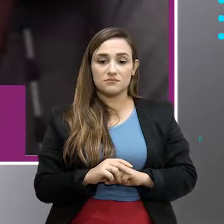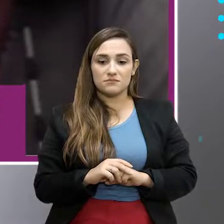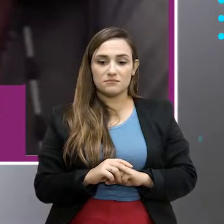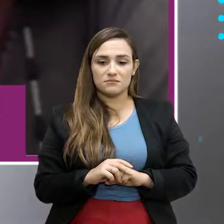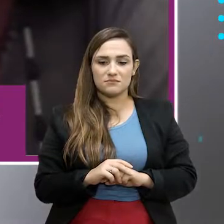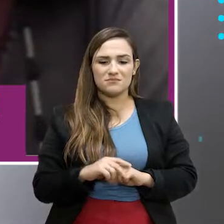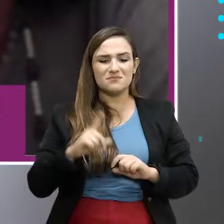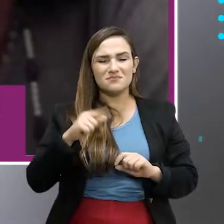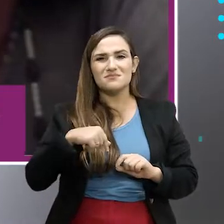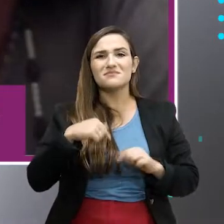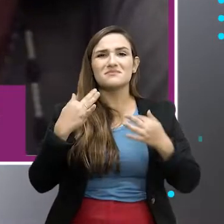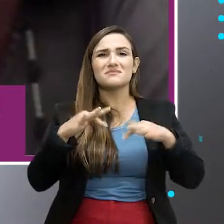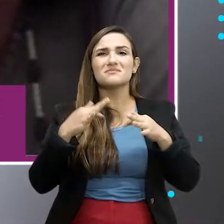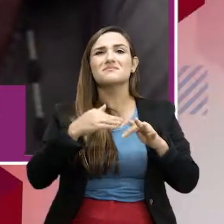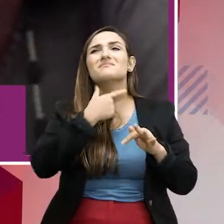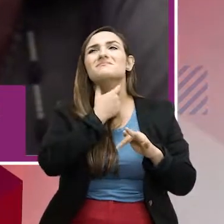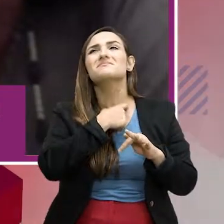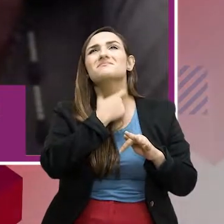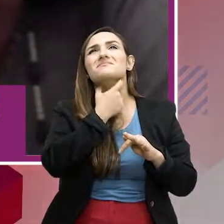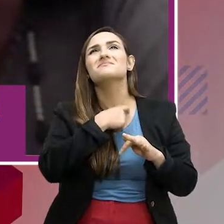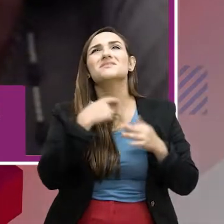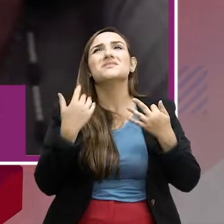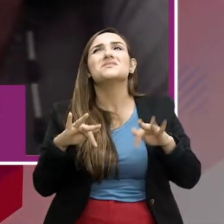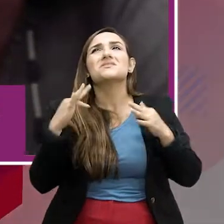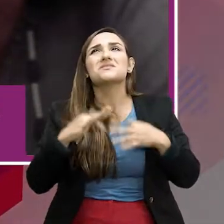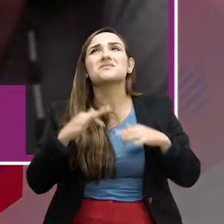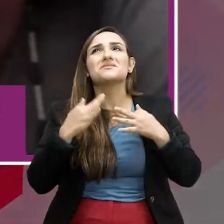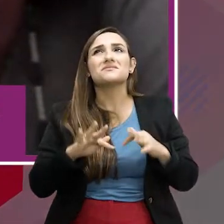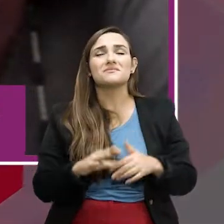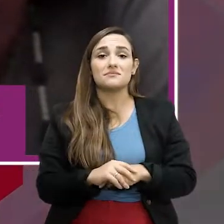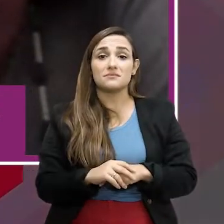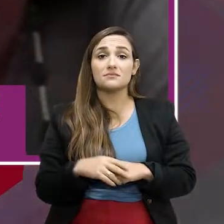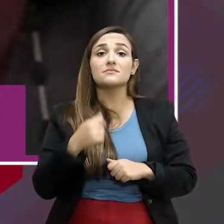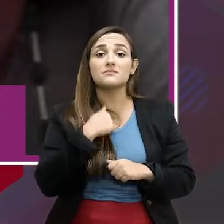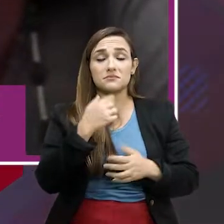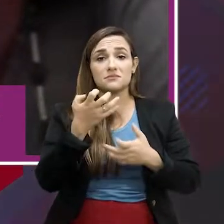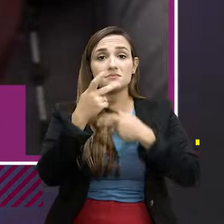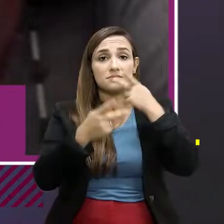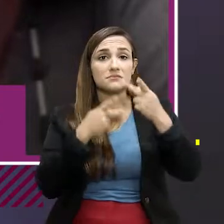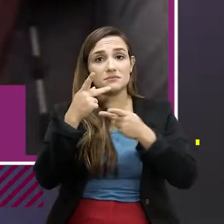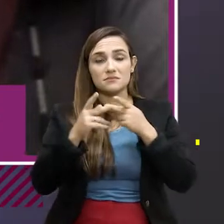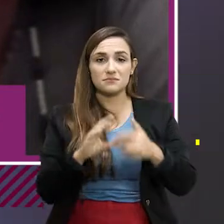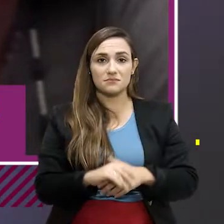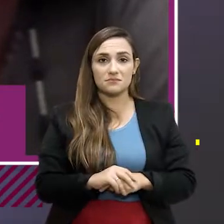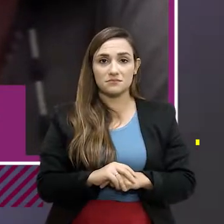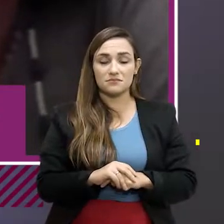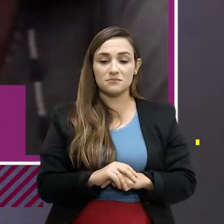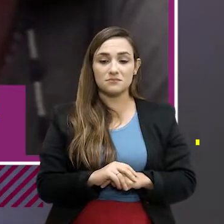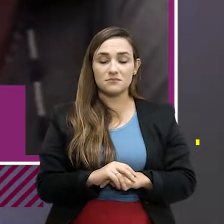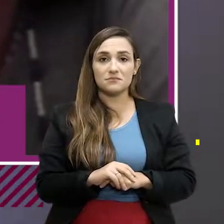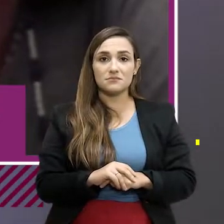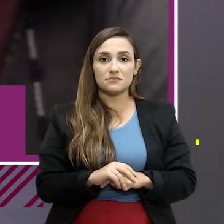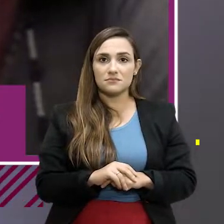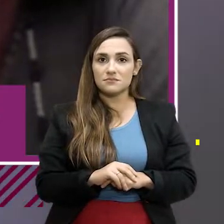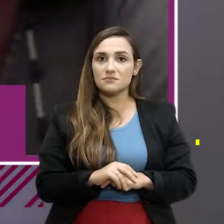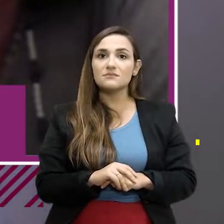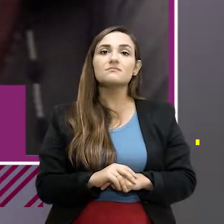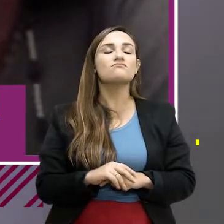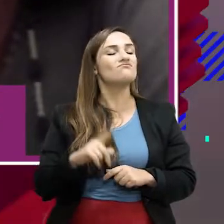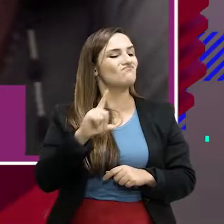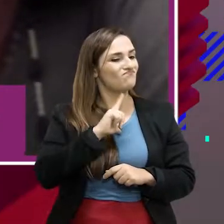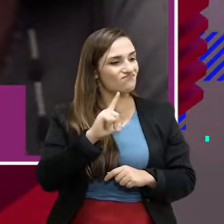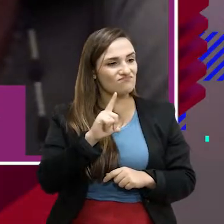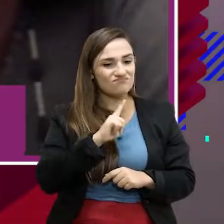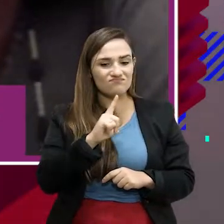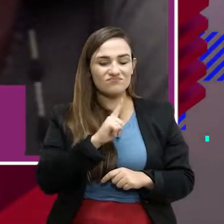menor, parece que todo mundo fala muito dessa tal da dor da garganta, né? E aqui eu devo